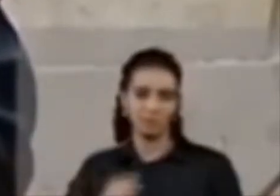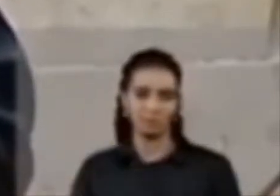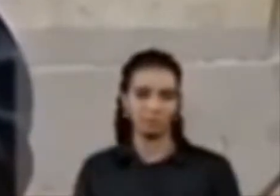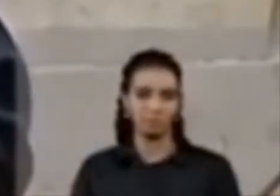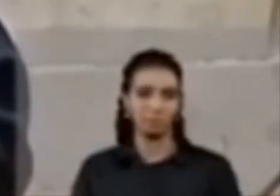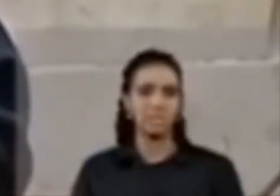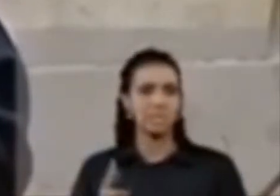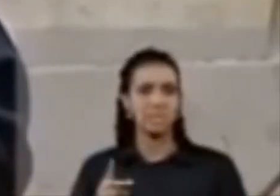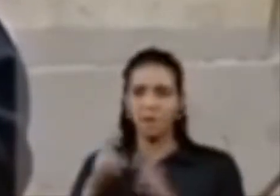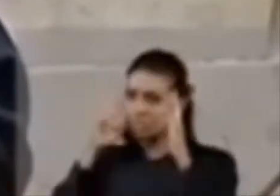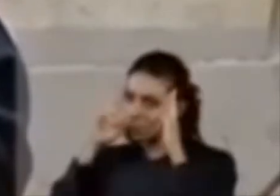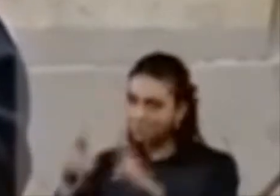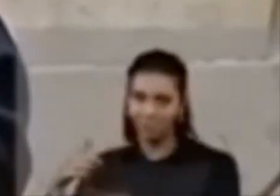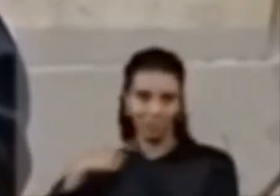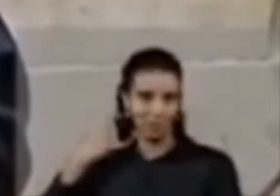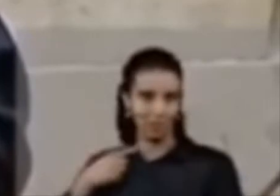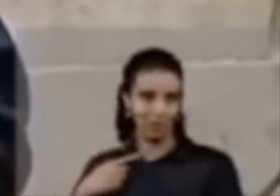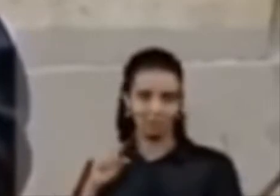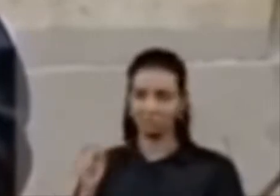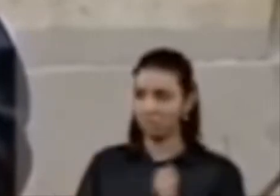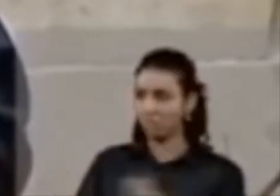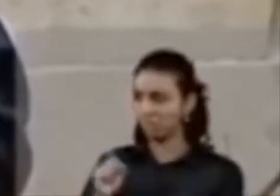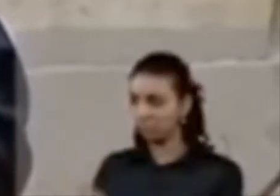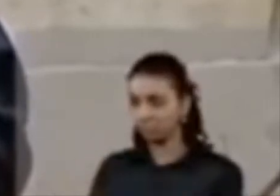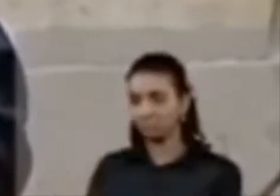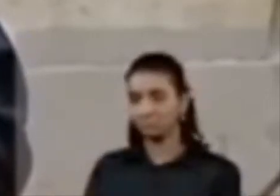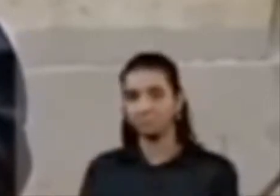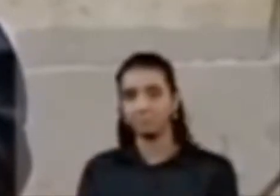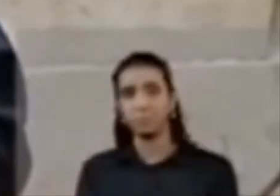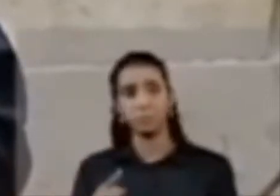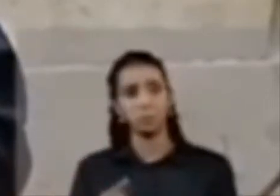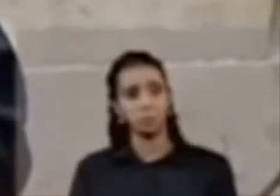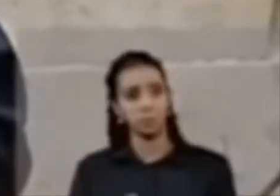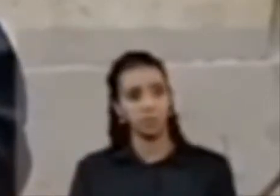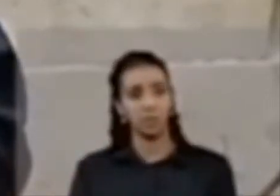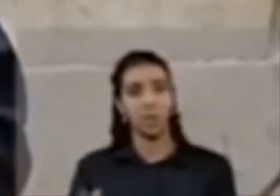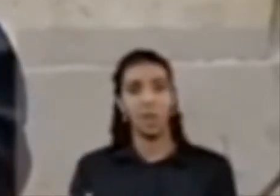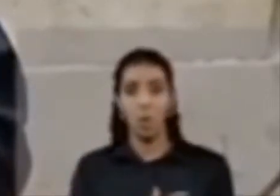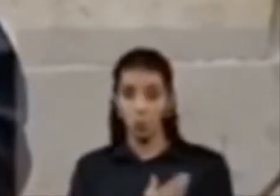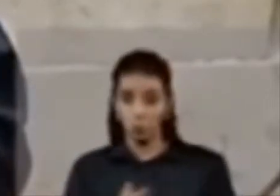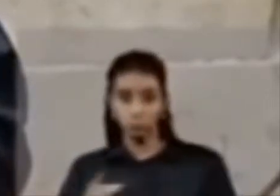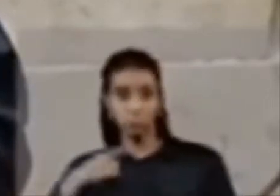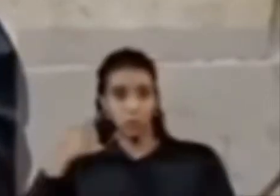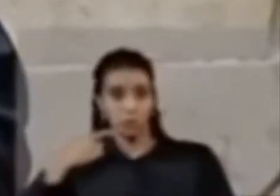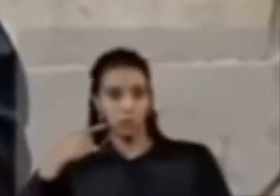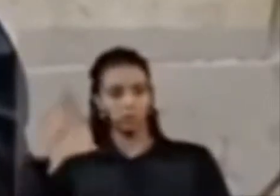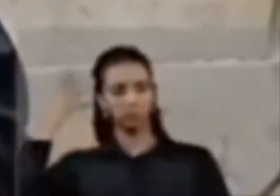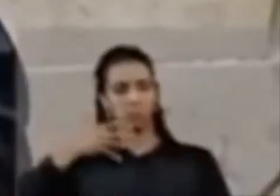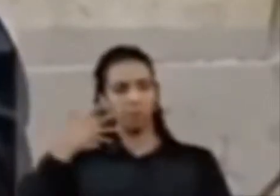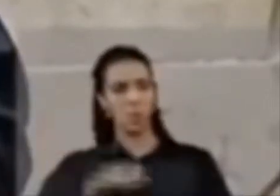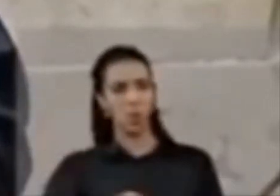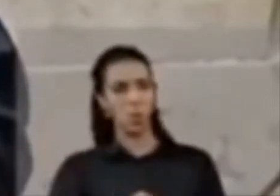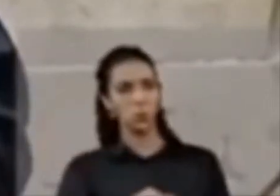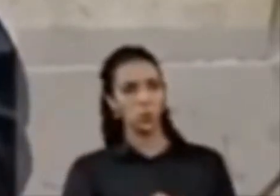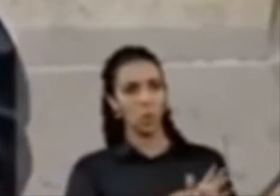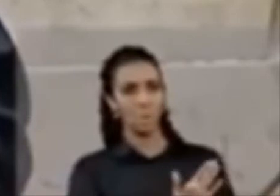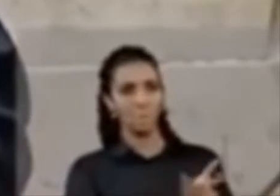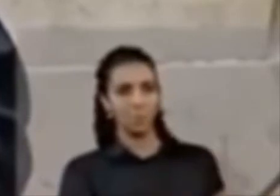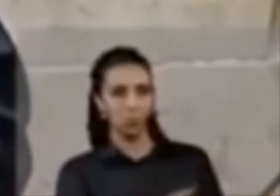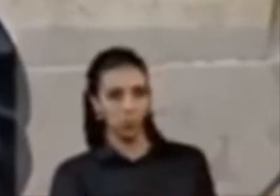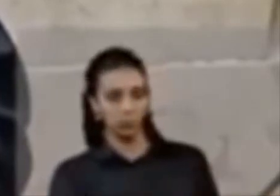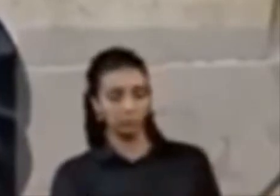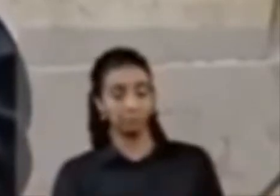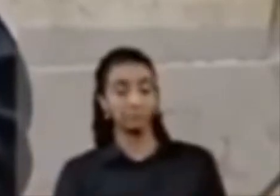frequentemente desrespeitado. De um lado, pela ação demagógica dos que manipulam a opinião pública, de